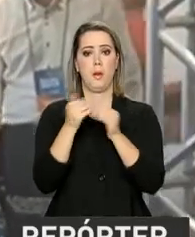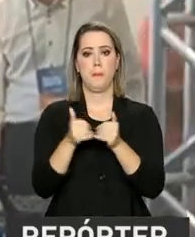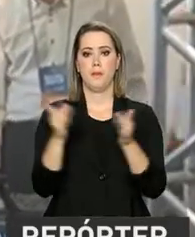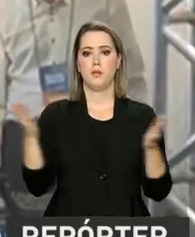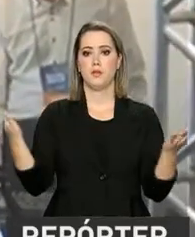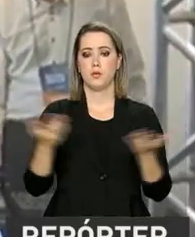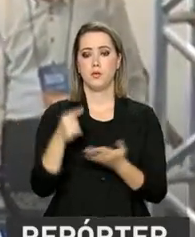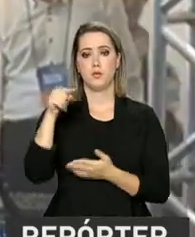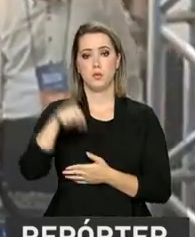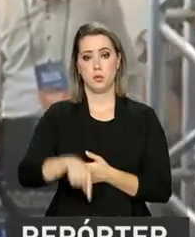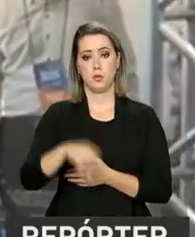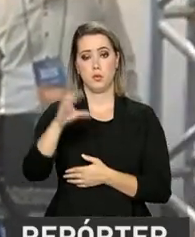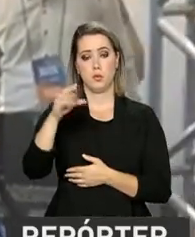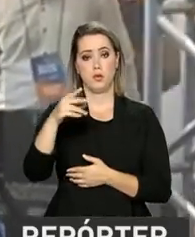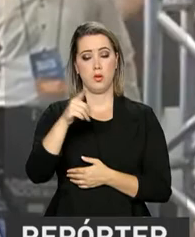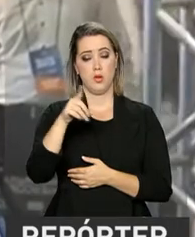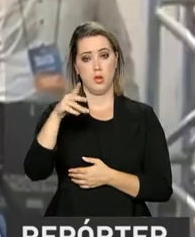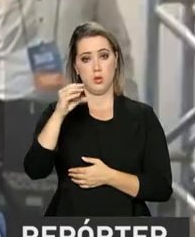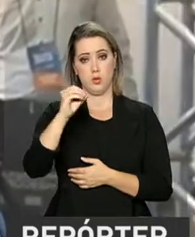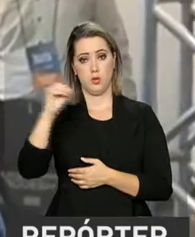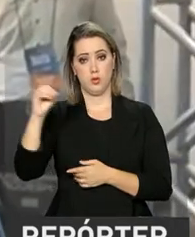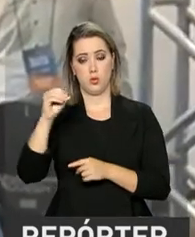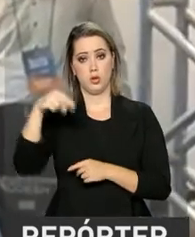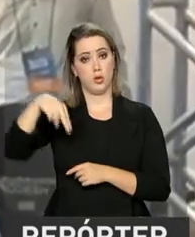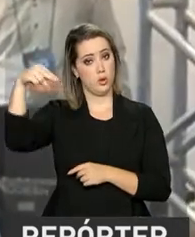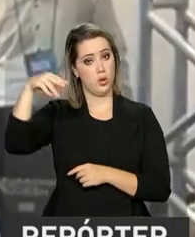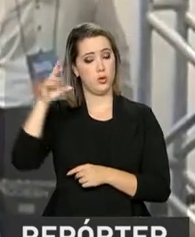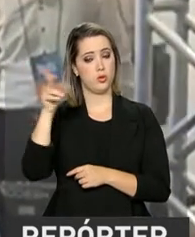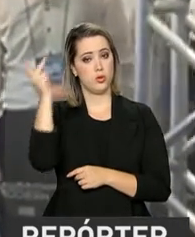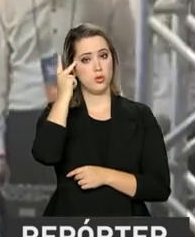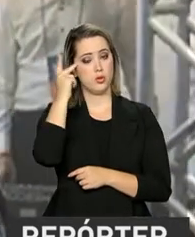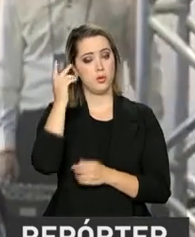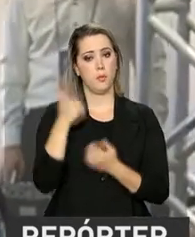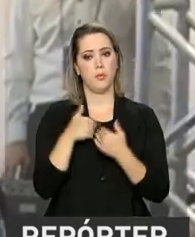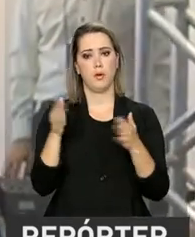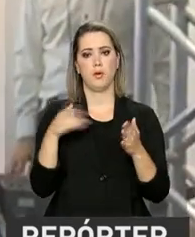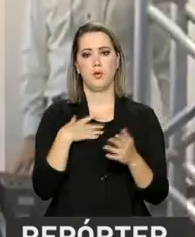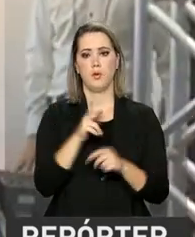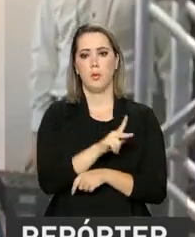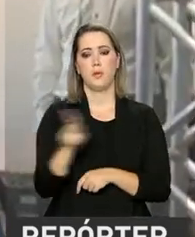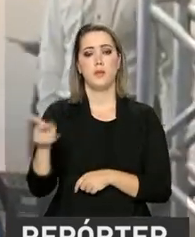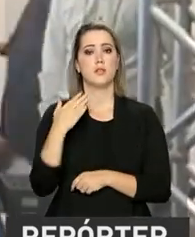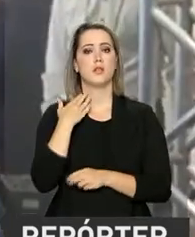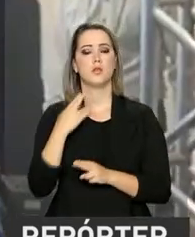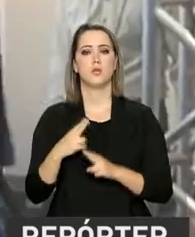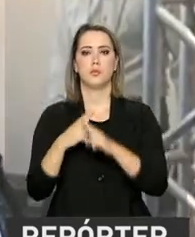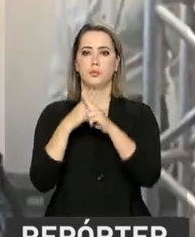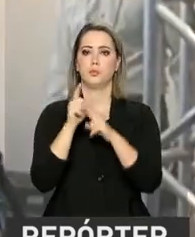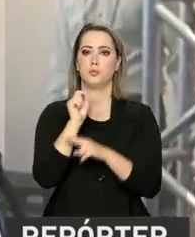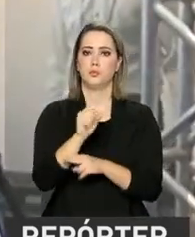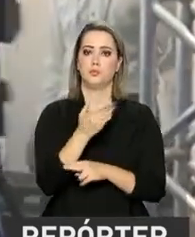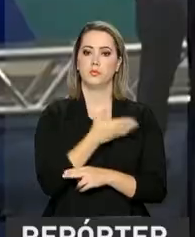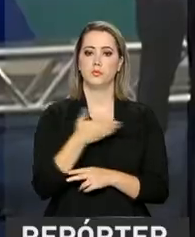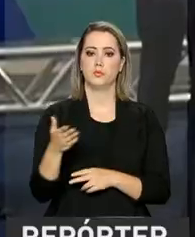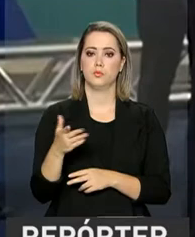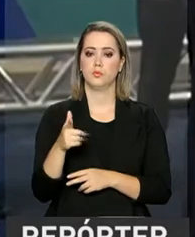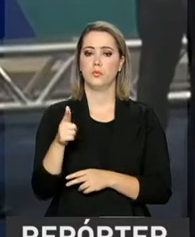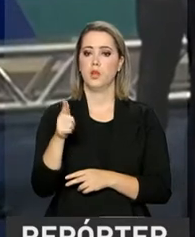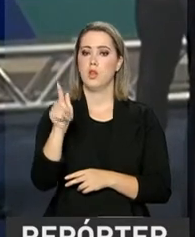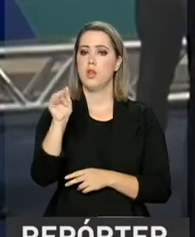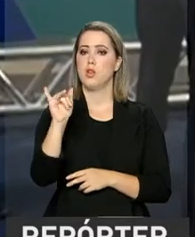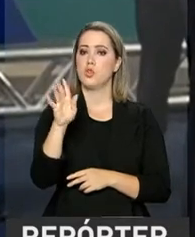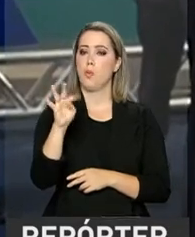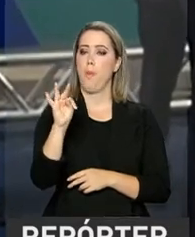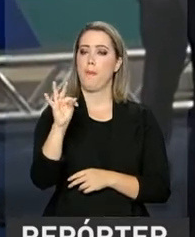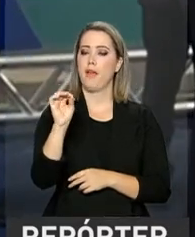exposições do anhembi na zona norte de são paulo em uma rápida cerimônia com a presença do presidente da caixa econômica federal gilberto occhi